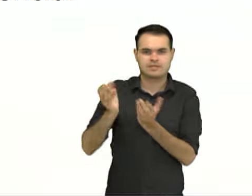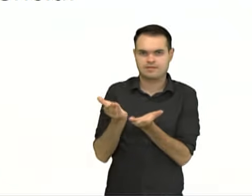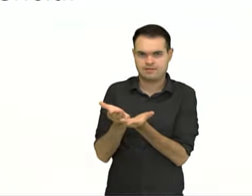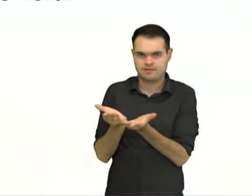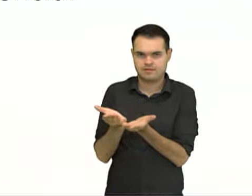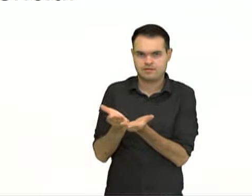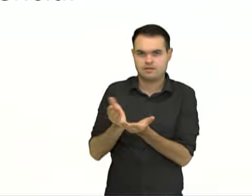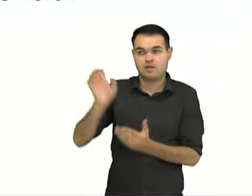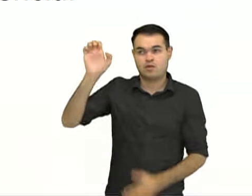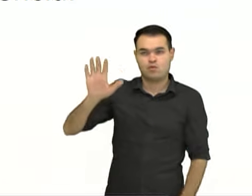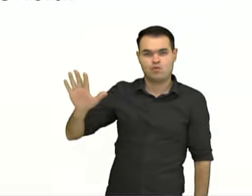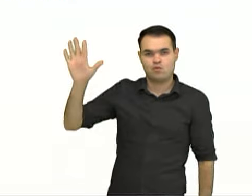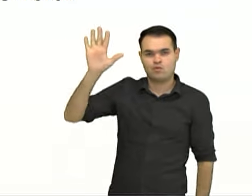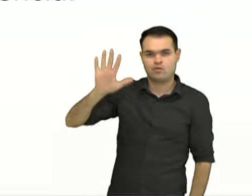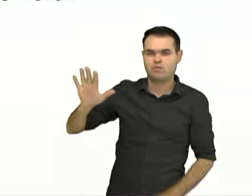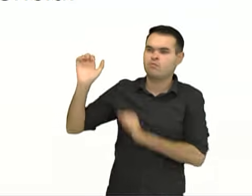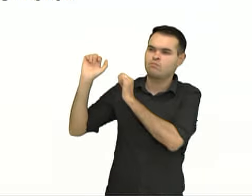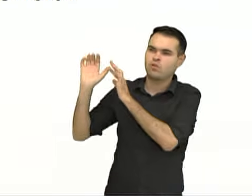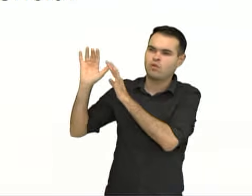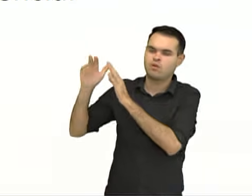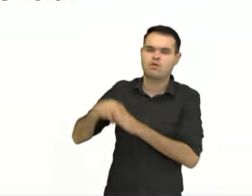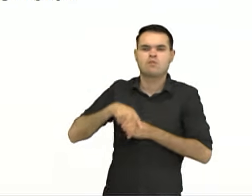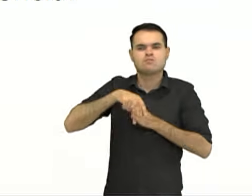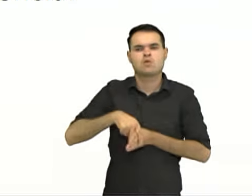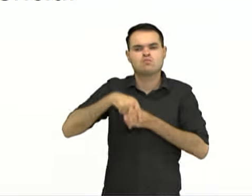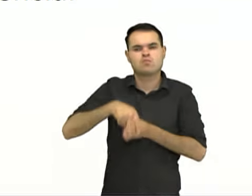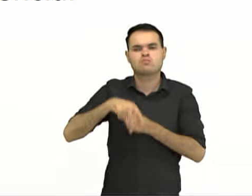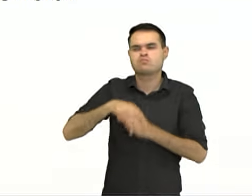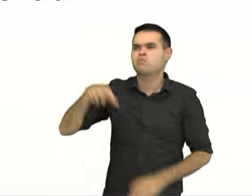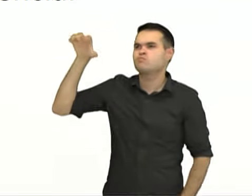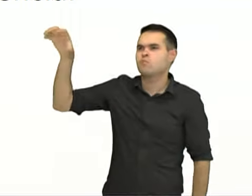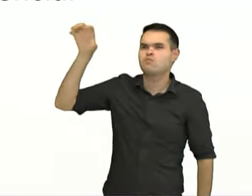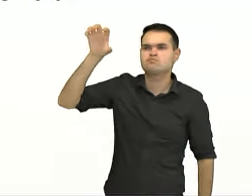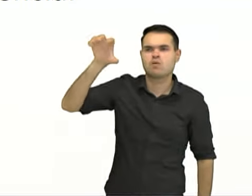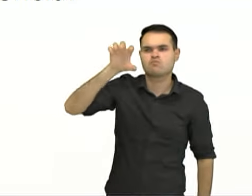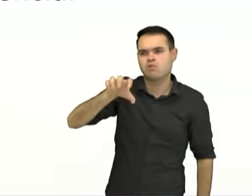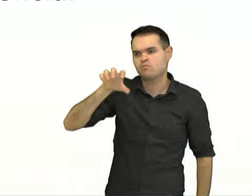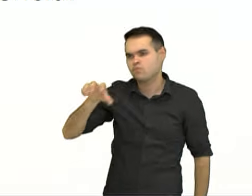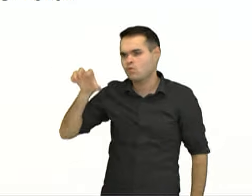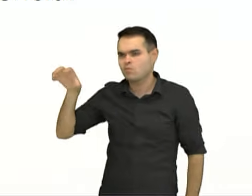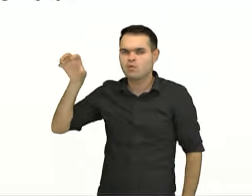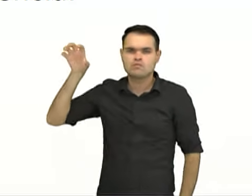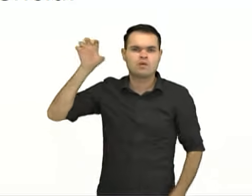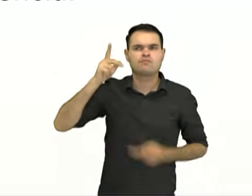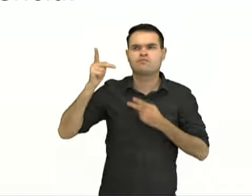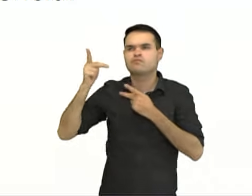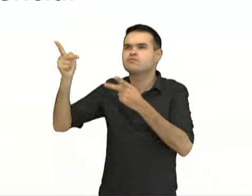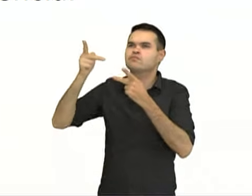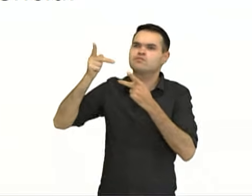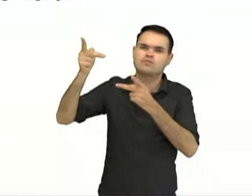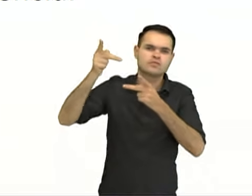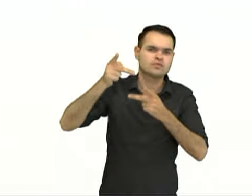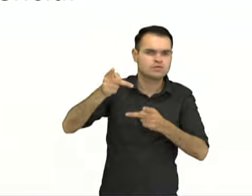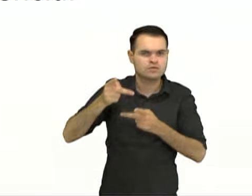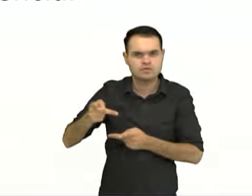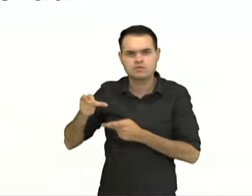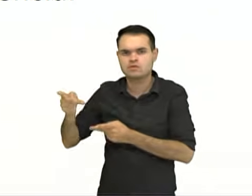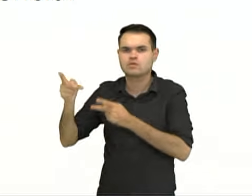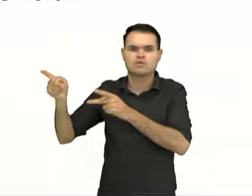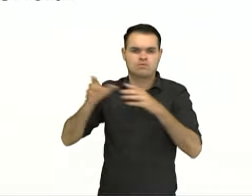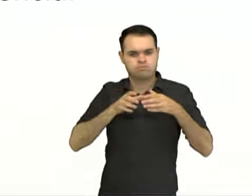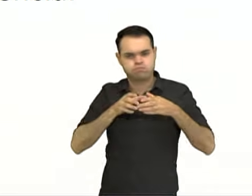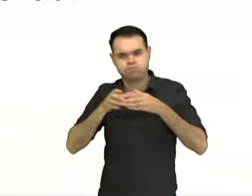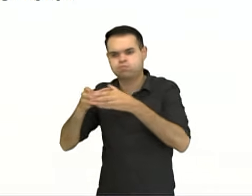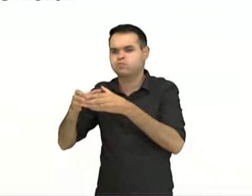cristãos europeus peregrinavam a centros religiosos, eles visitavam, frequentavam, organizavam caravanas